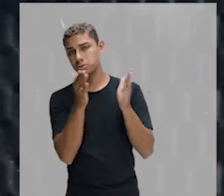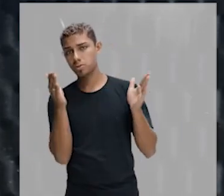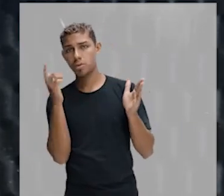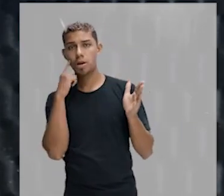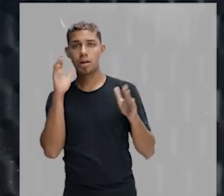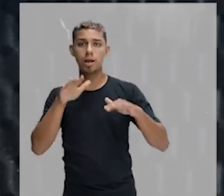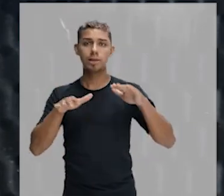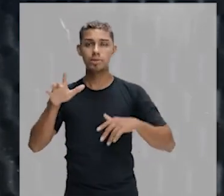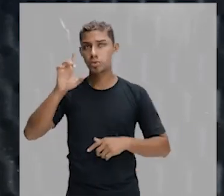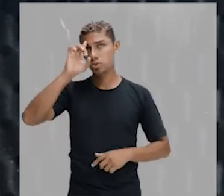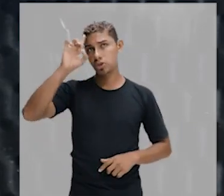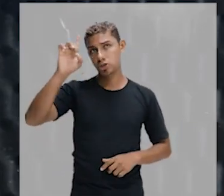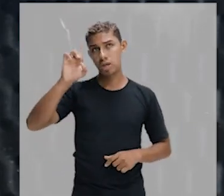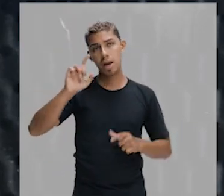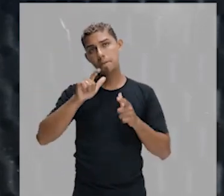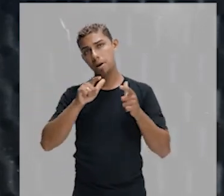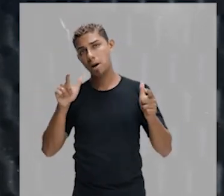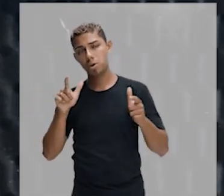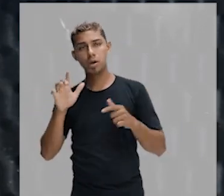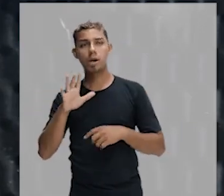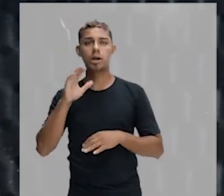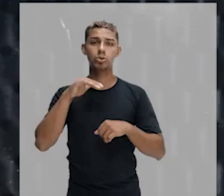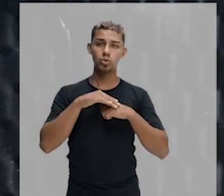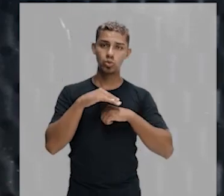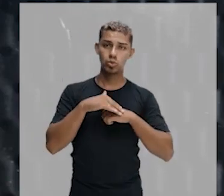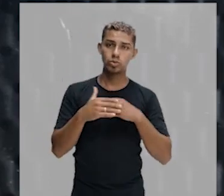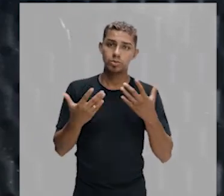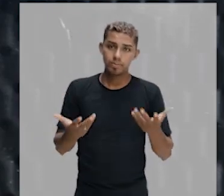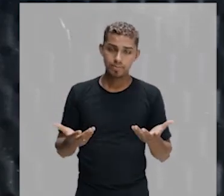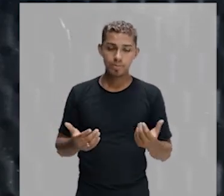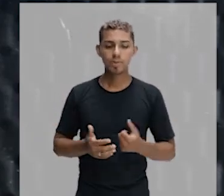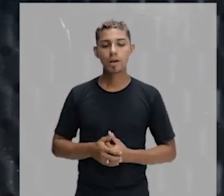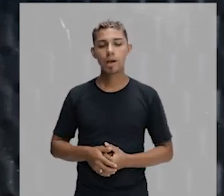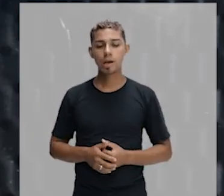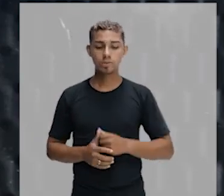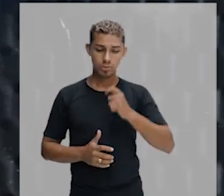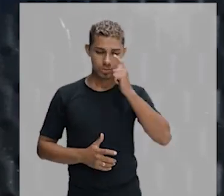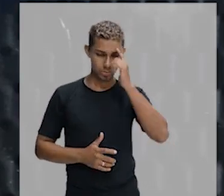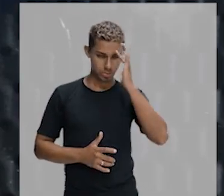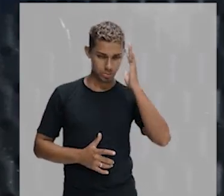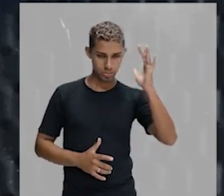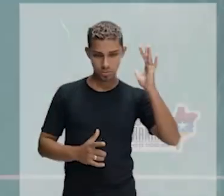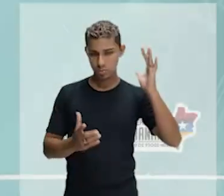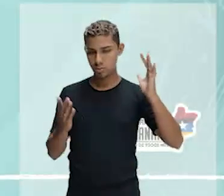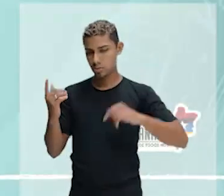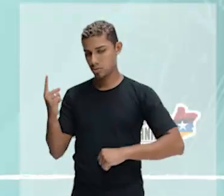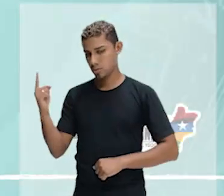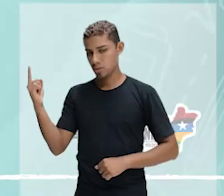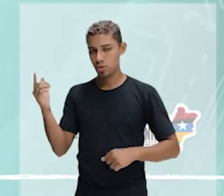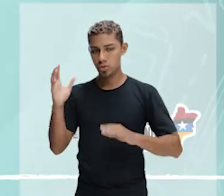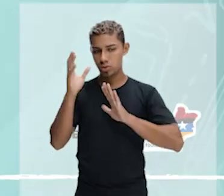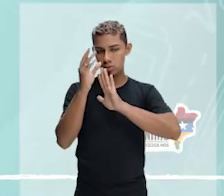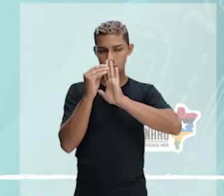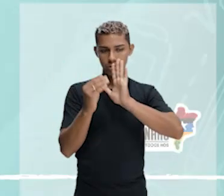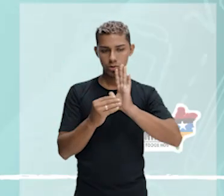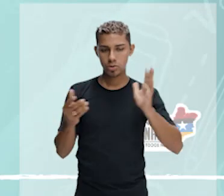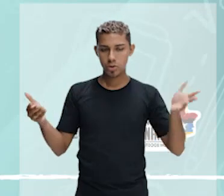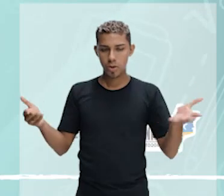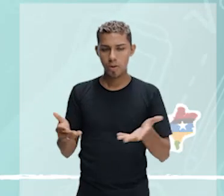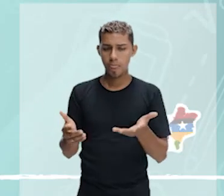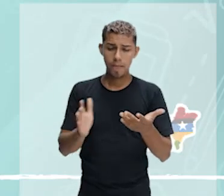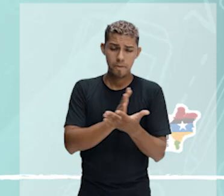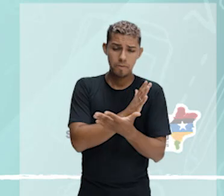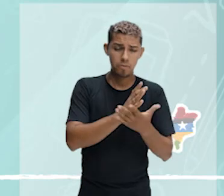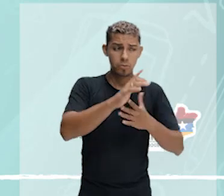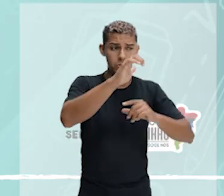certo? Bom, então, esse é o tipo de imagem que a gente começa a trabalhar o nosso conteúdo de hoje, certo? Então, existem algumas estrelas